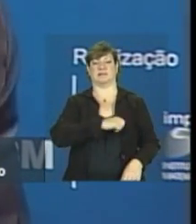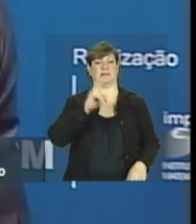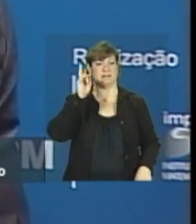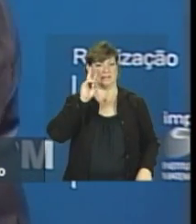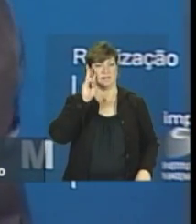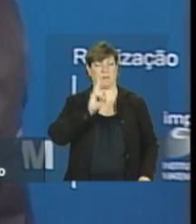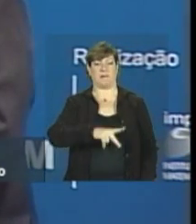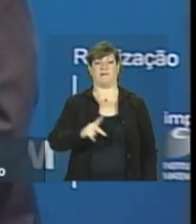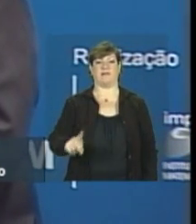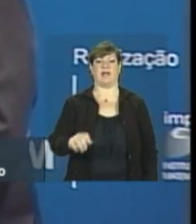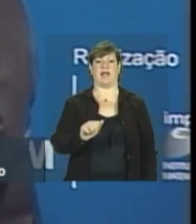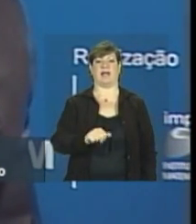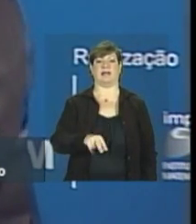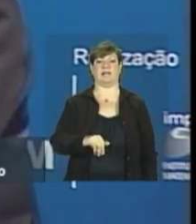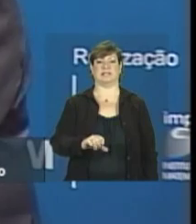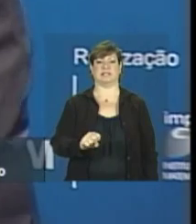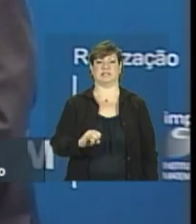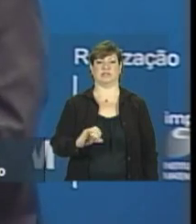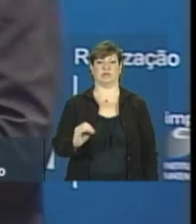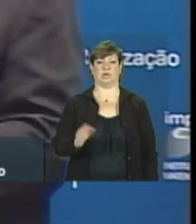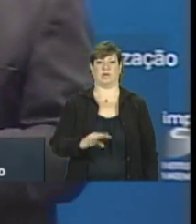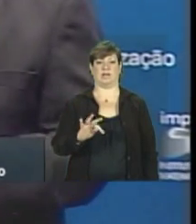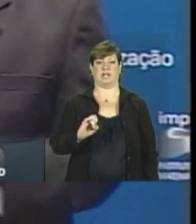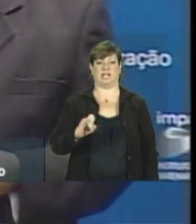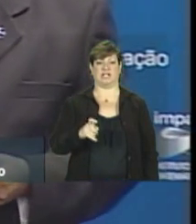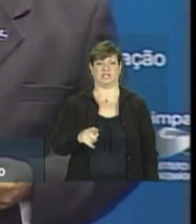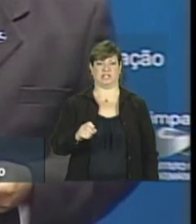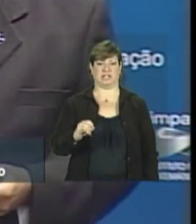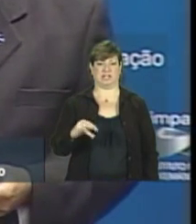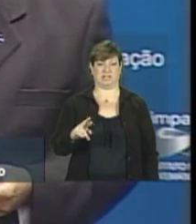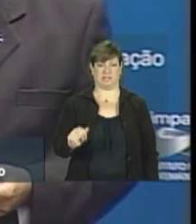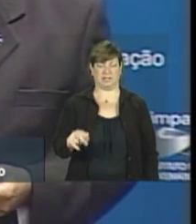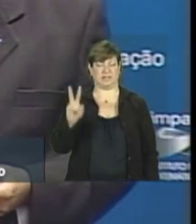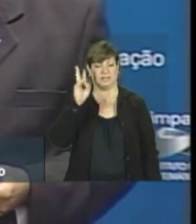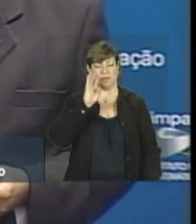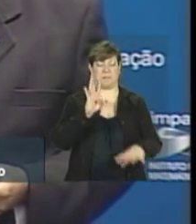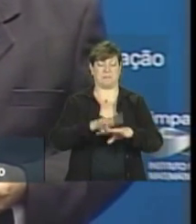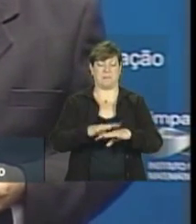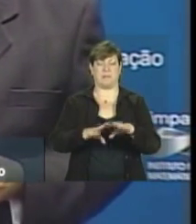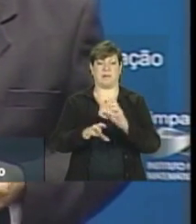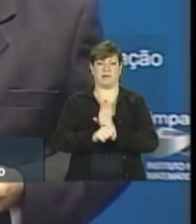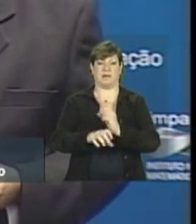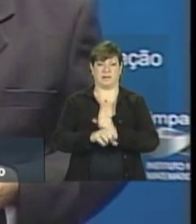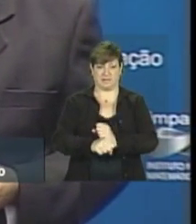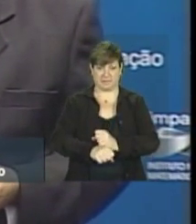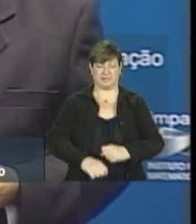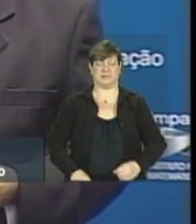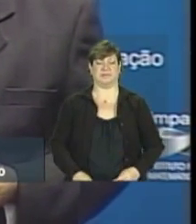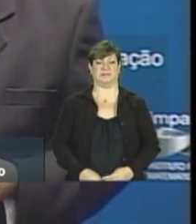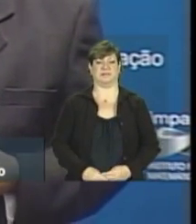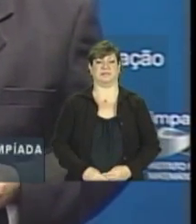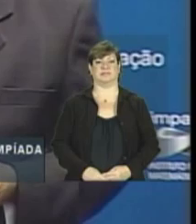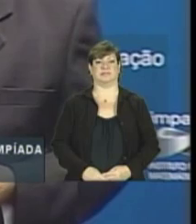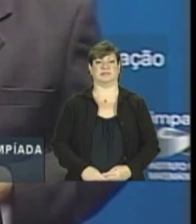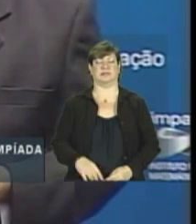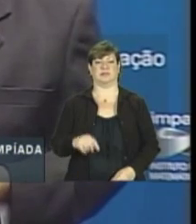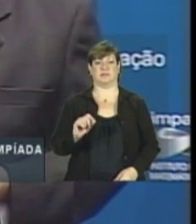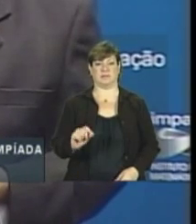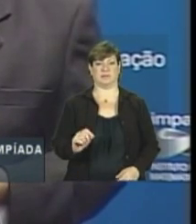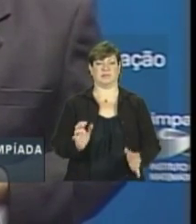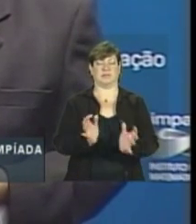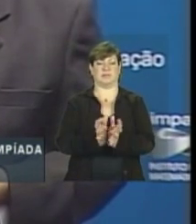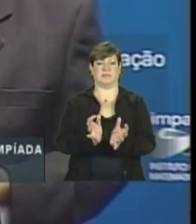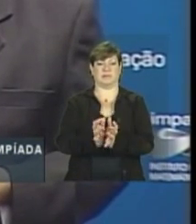Teixeira. Viemos dois aqui, no mesmo ano, fazer um mestrado em matemática, no